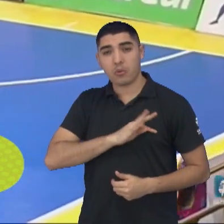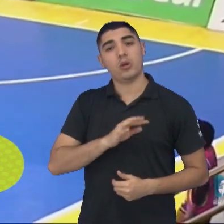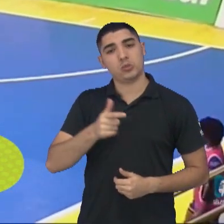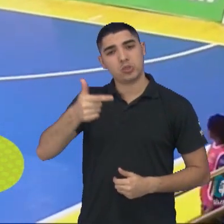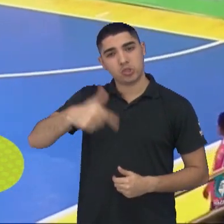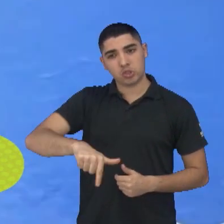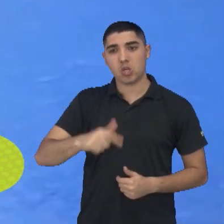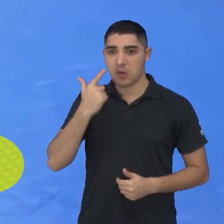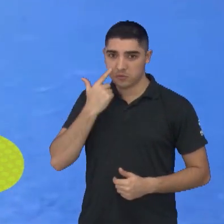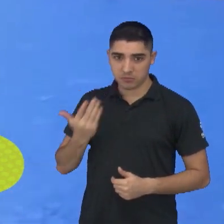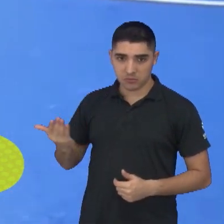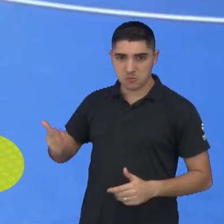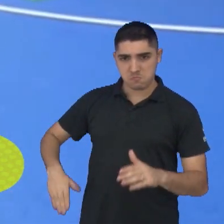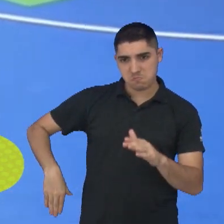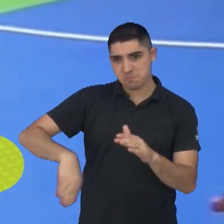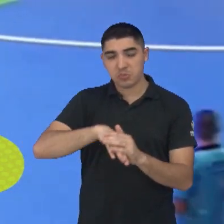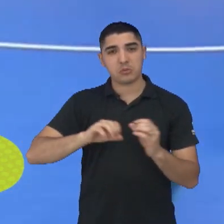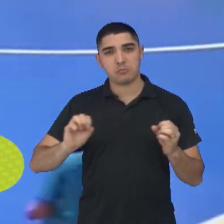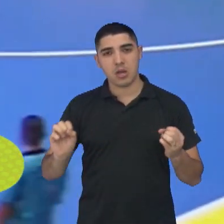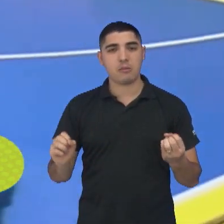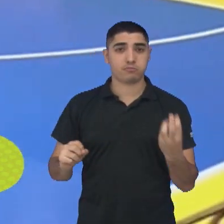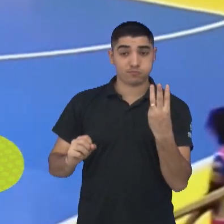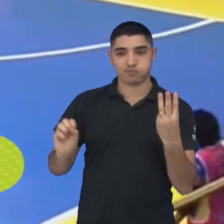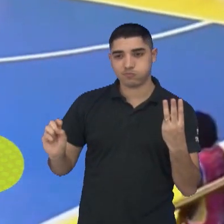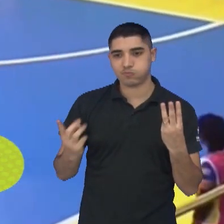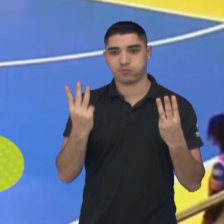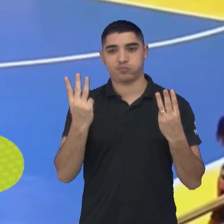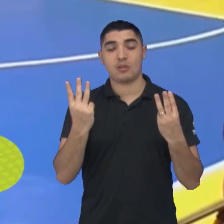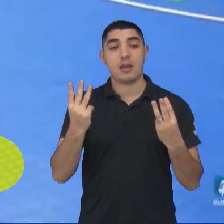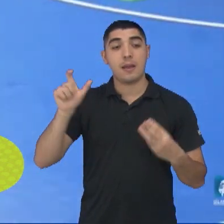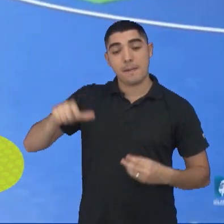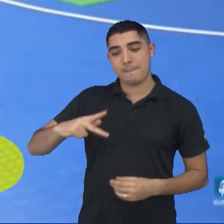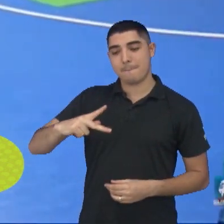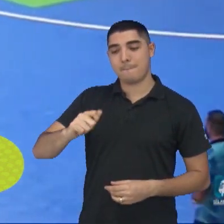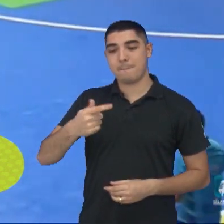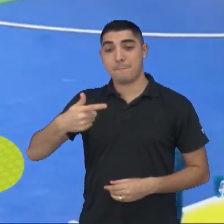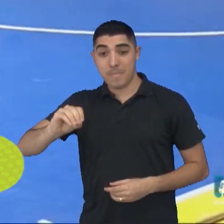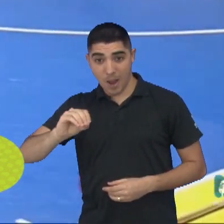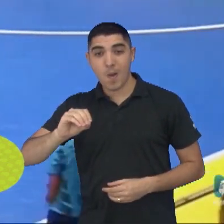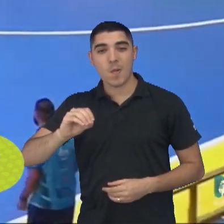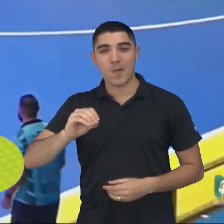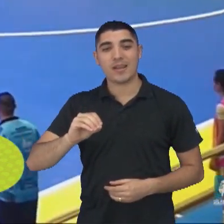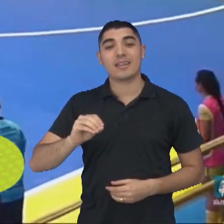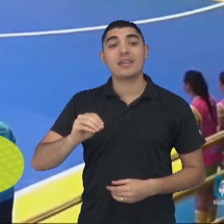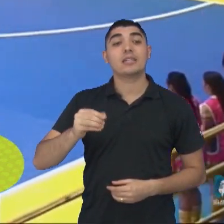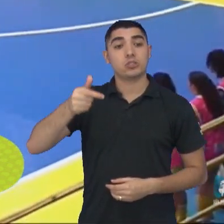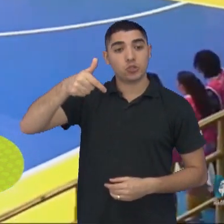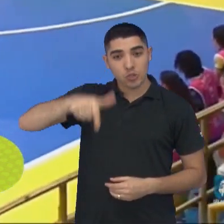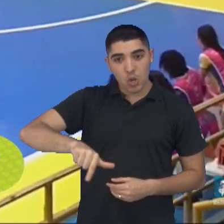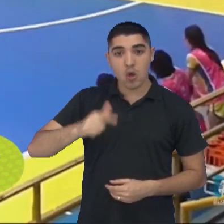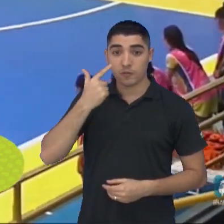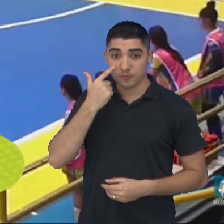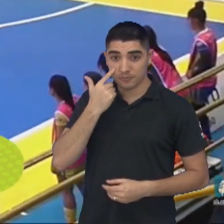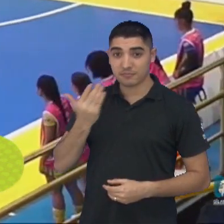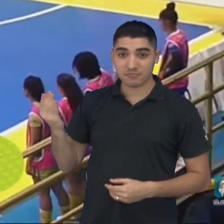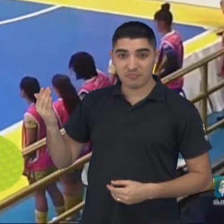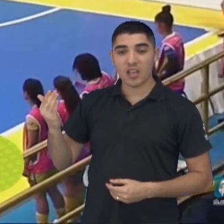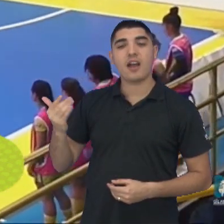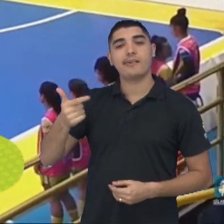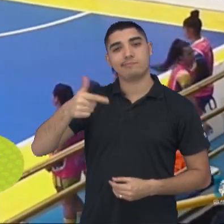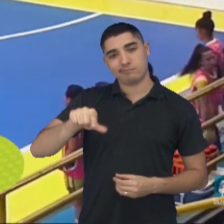e fez o fez o terceiro empatou o jogo com ela pão Brites marcou três a três e ela de novo na recuperação